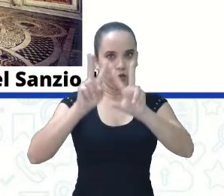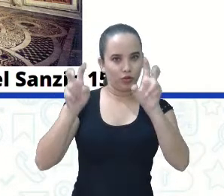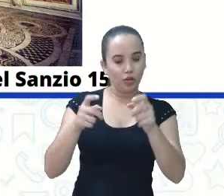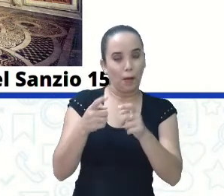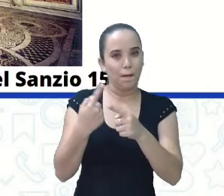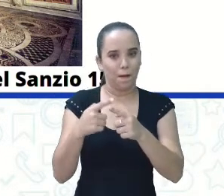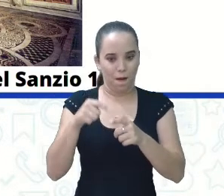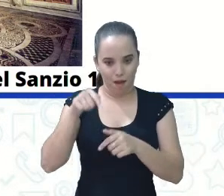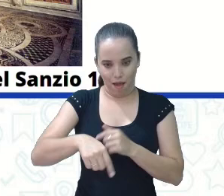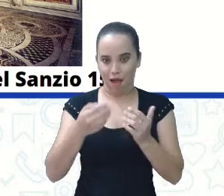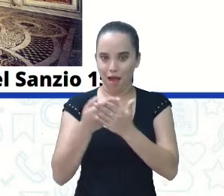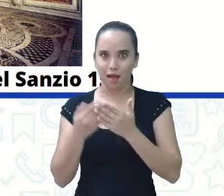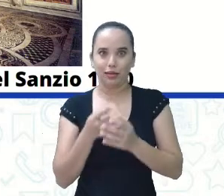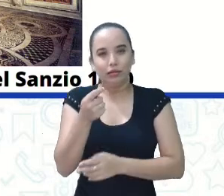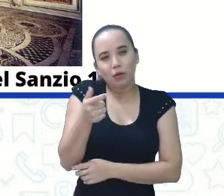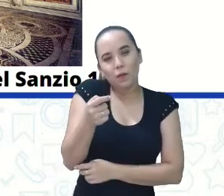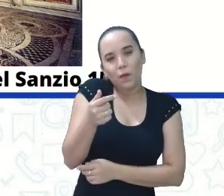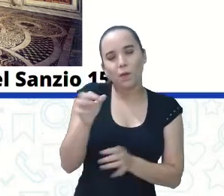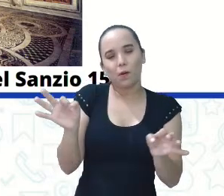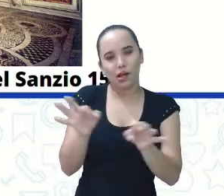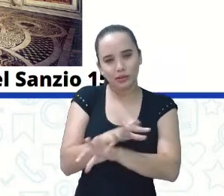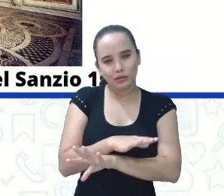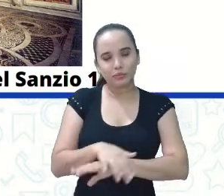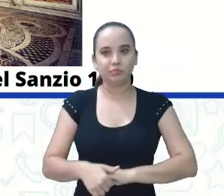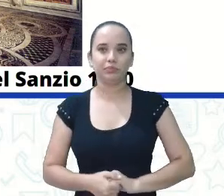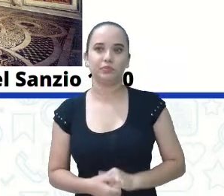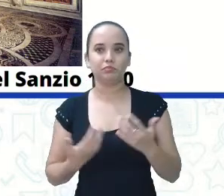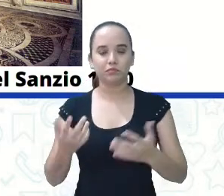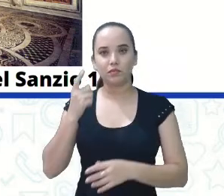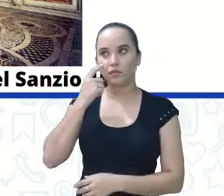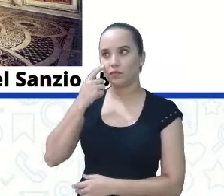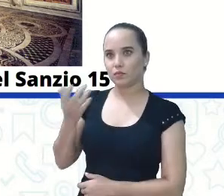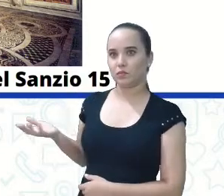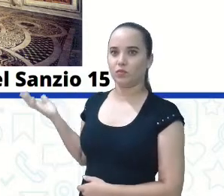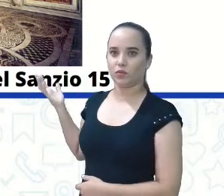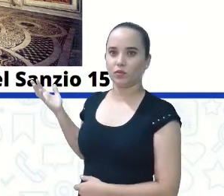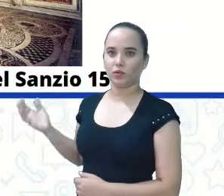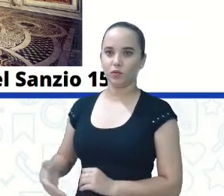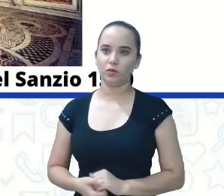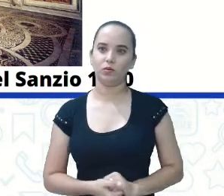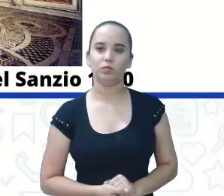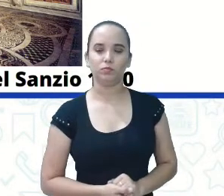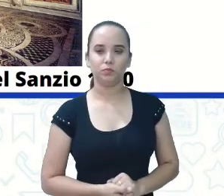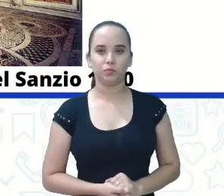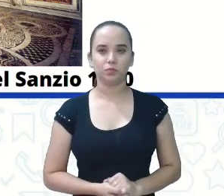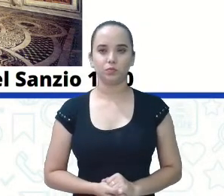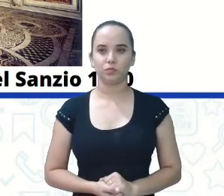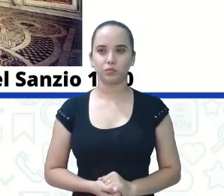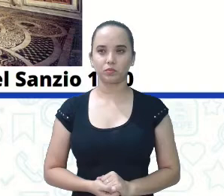nossa aula está quase no final. Aqui, ó, na pintura, Antoine Caron,